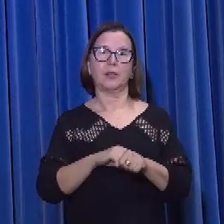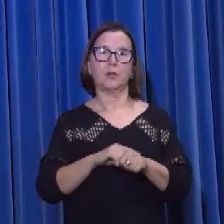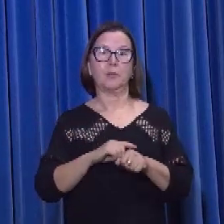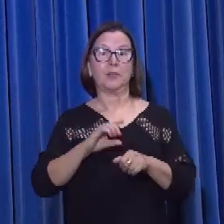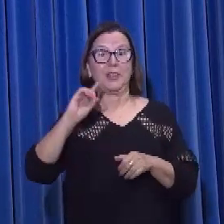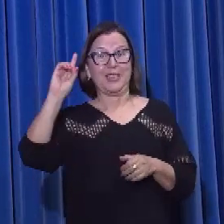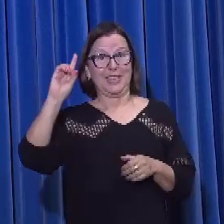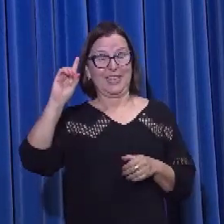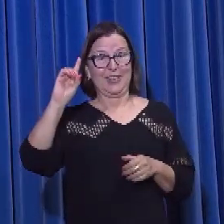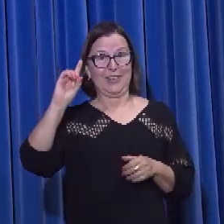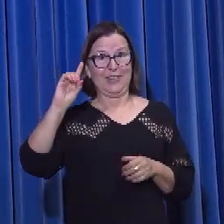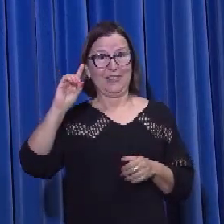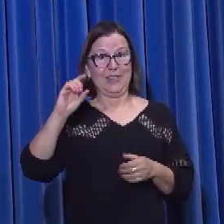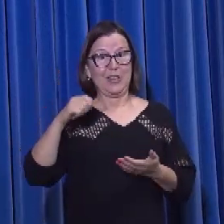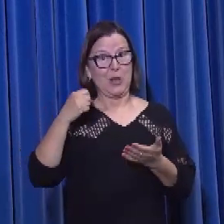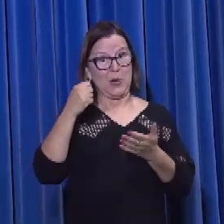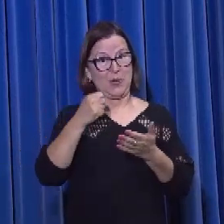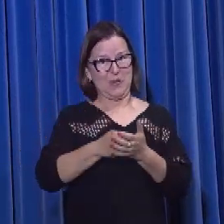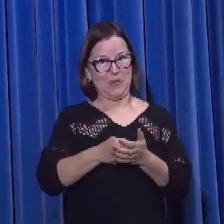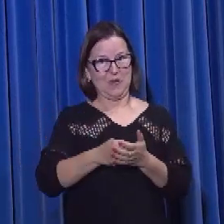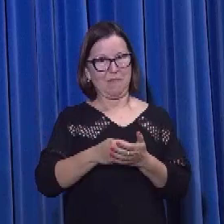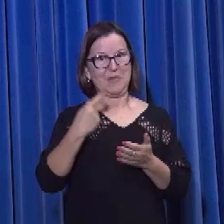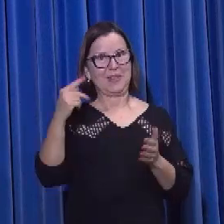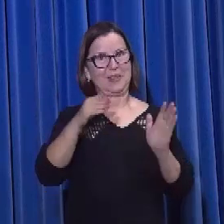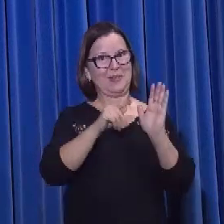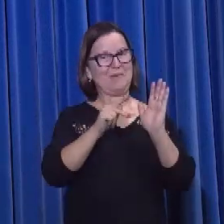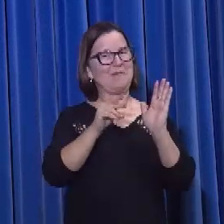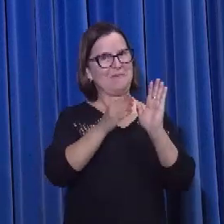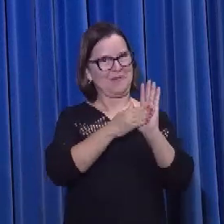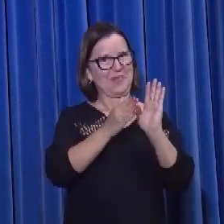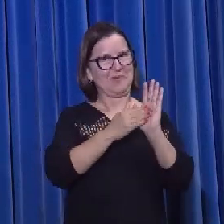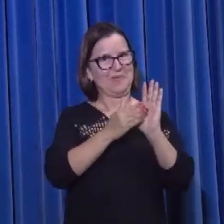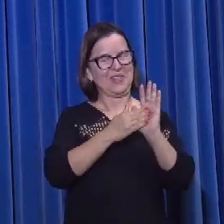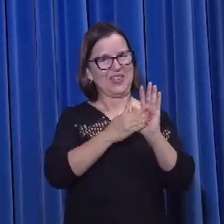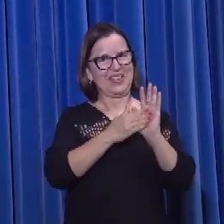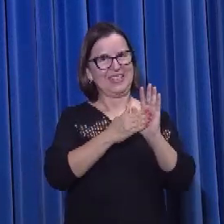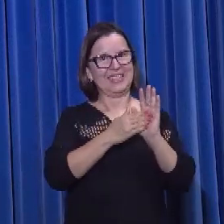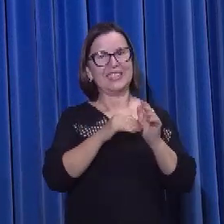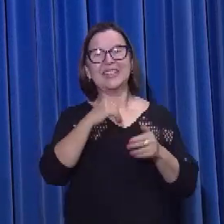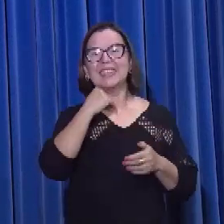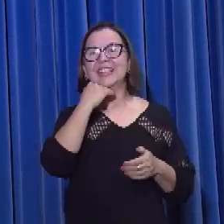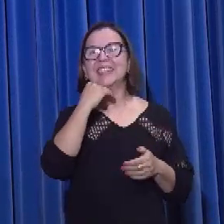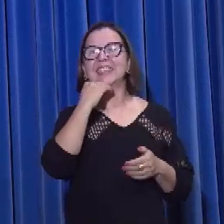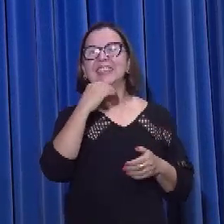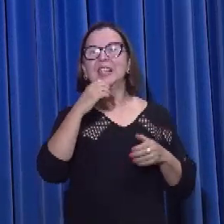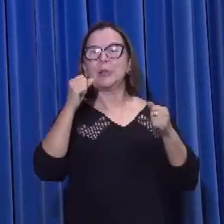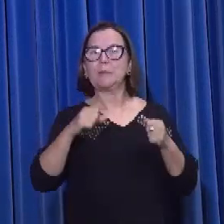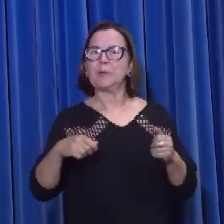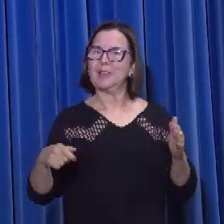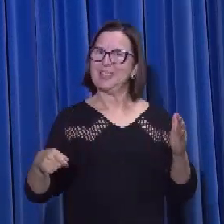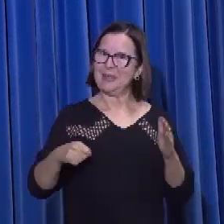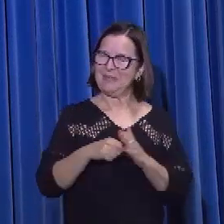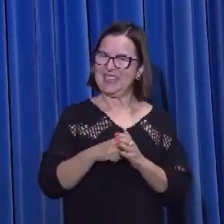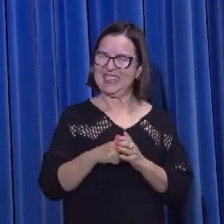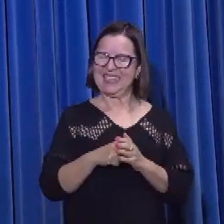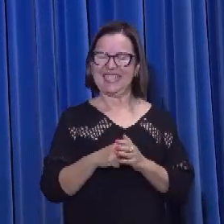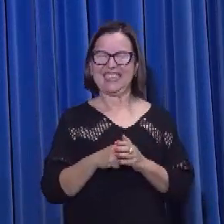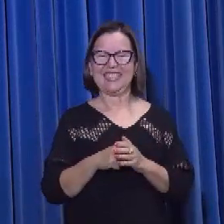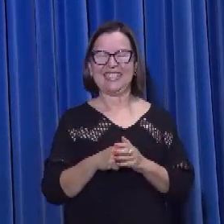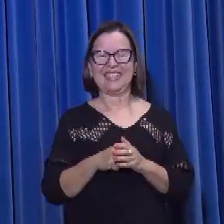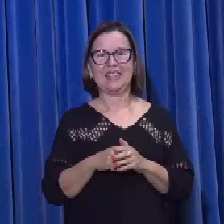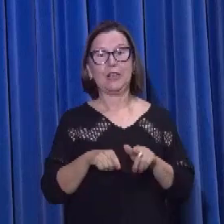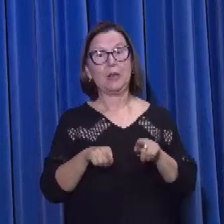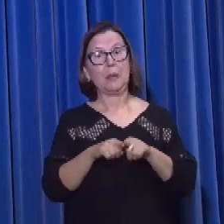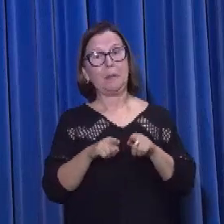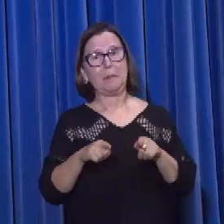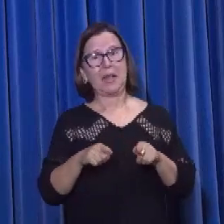pode resisti-lo com sucesso. Porém, o homem natural, sem essa graça salvífica, continuará escravo da